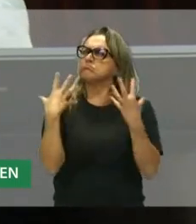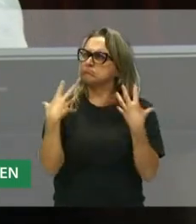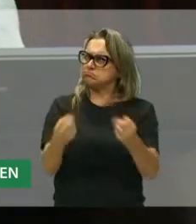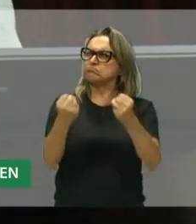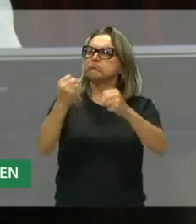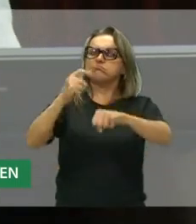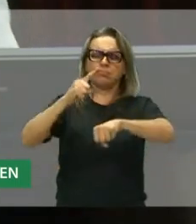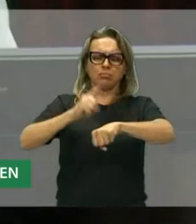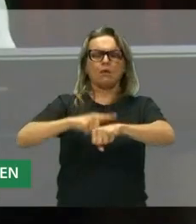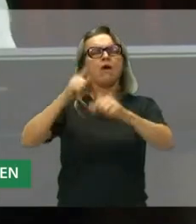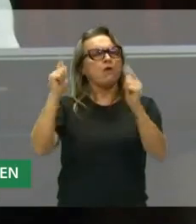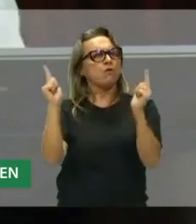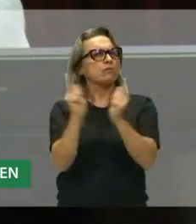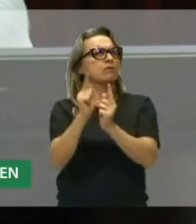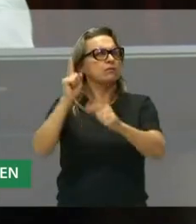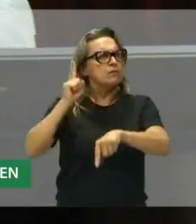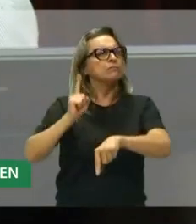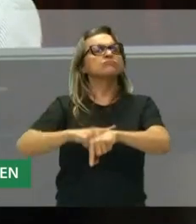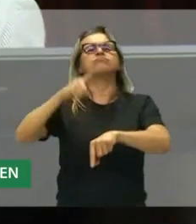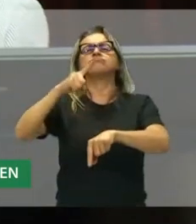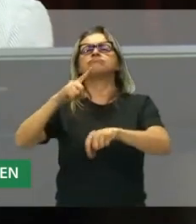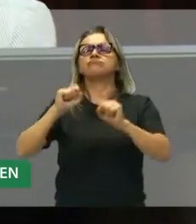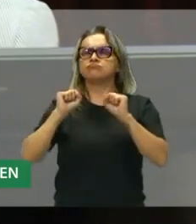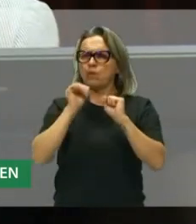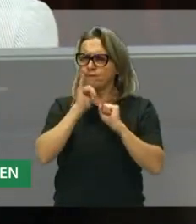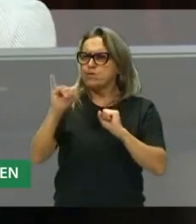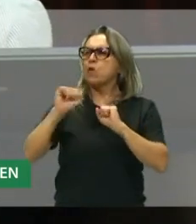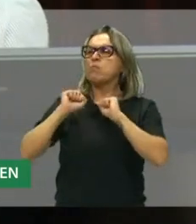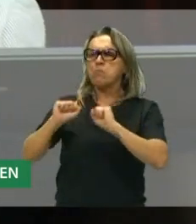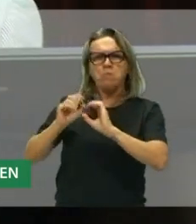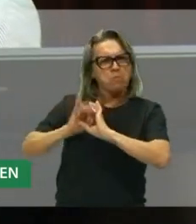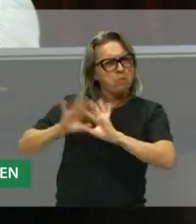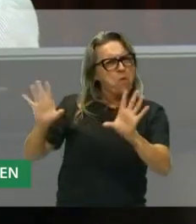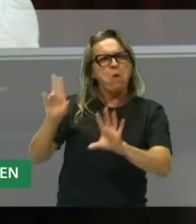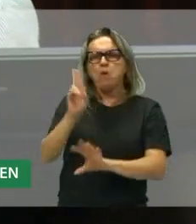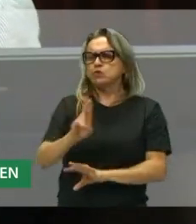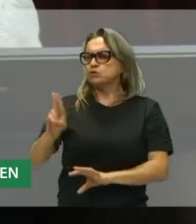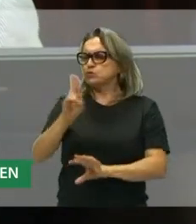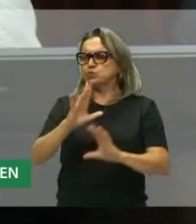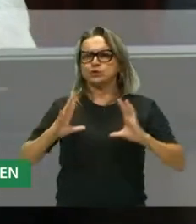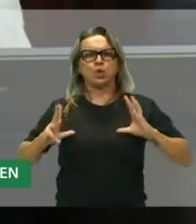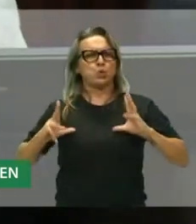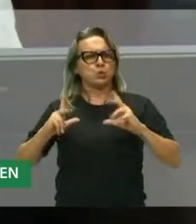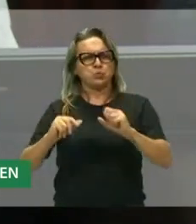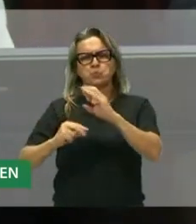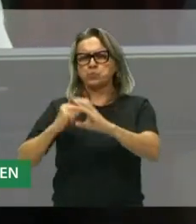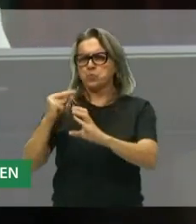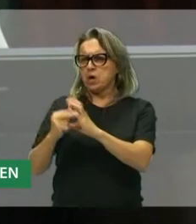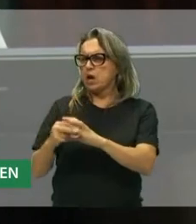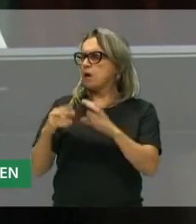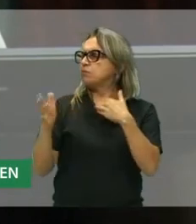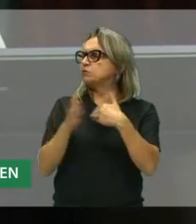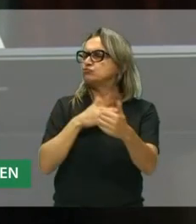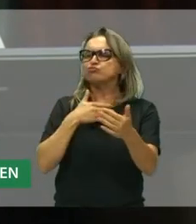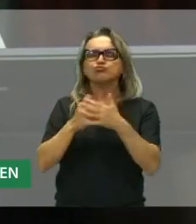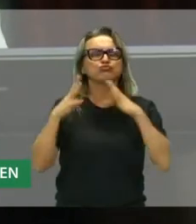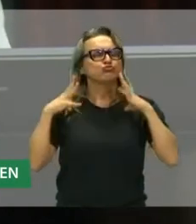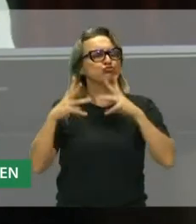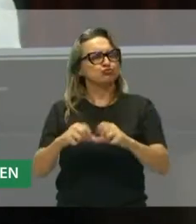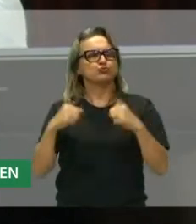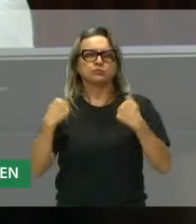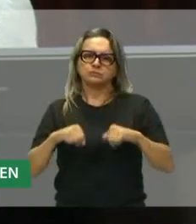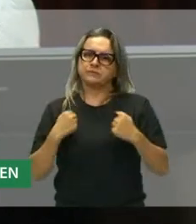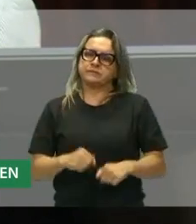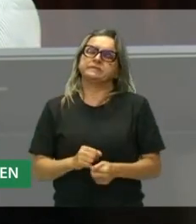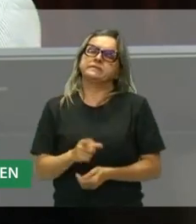nos atendeu e disse: vereador, pode solicitar e pode utilizar toda a estrutura da Câmara, o que vocês precisarem, que estamos à